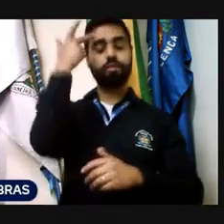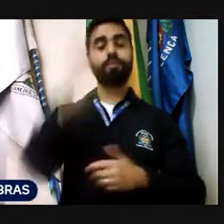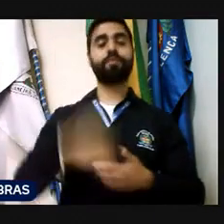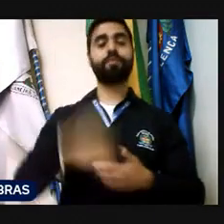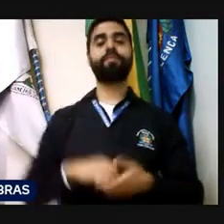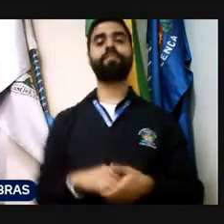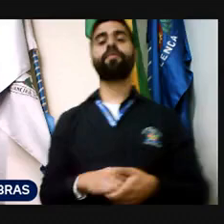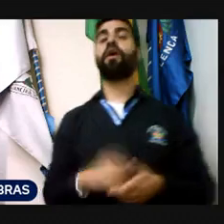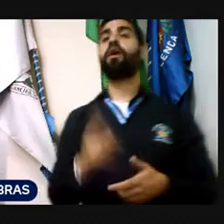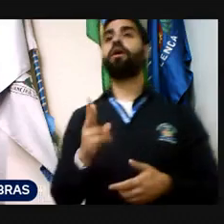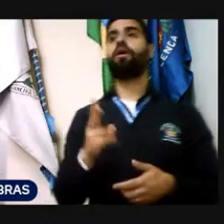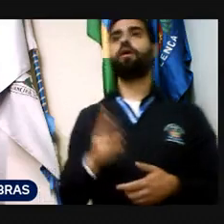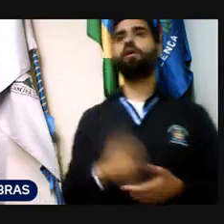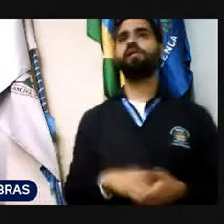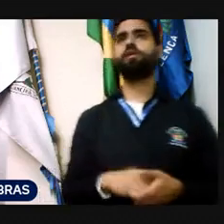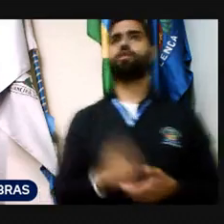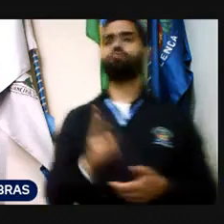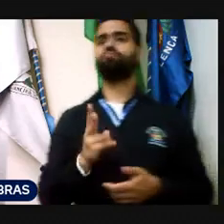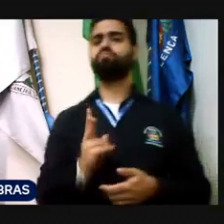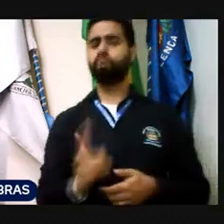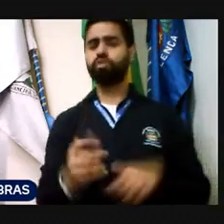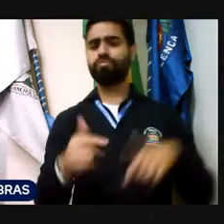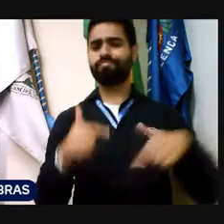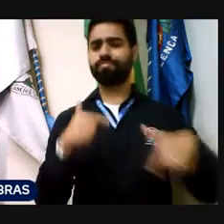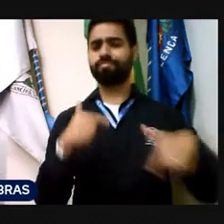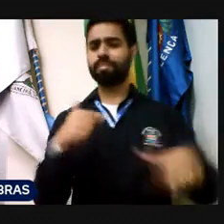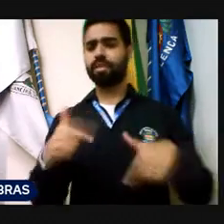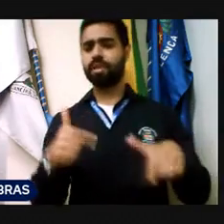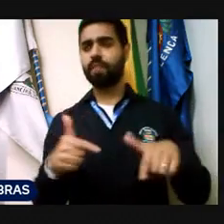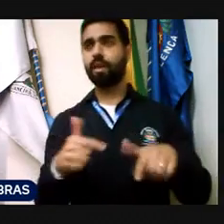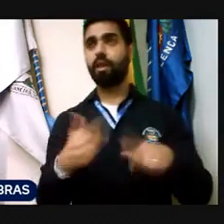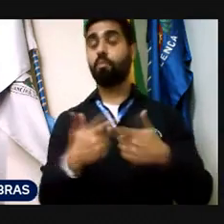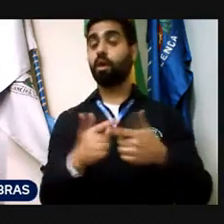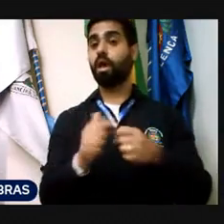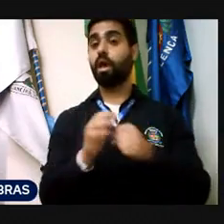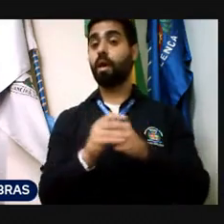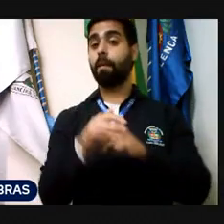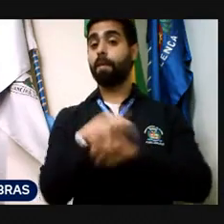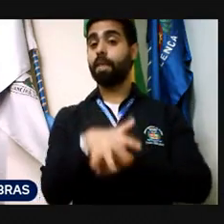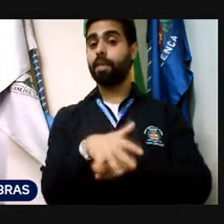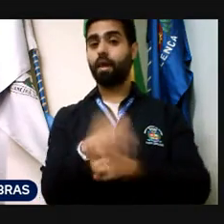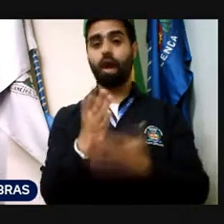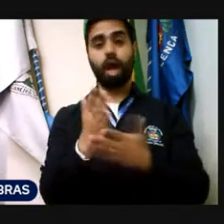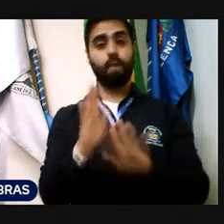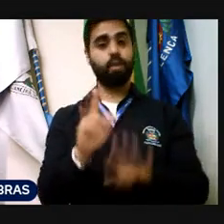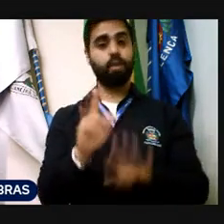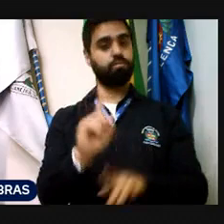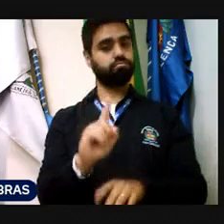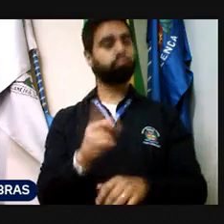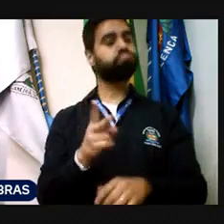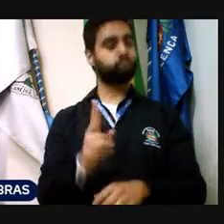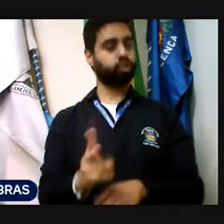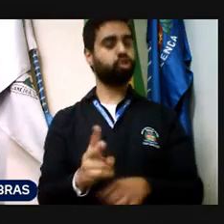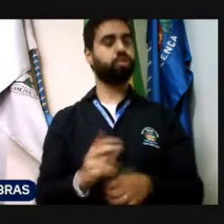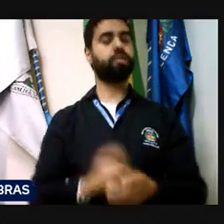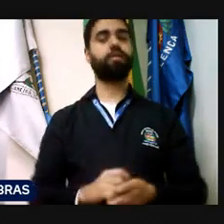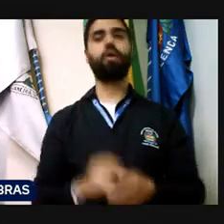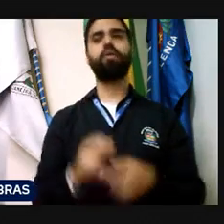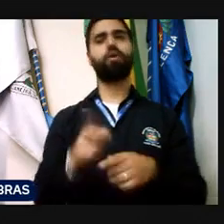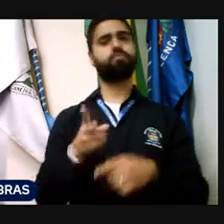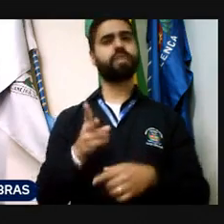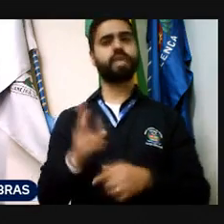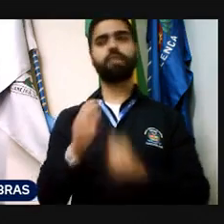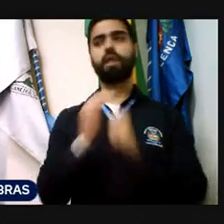né, que continuam nessa batalha, que a pandemia não acabou ainda. Então, estarei aqui sempre